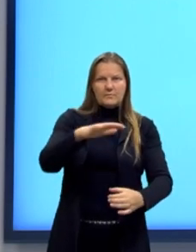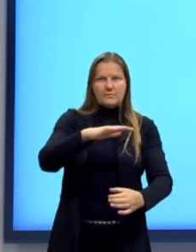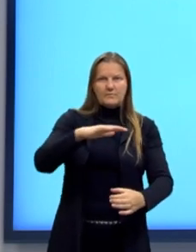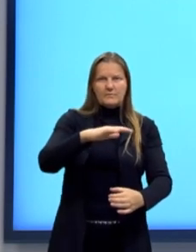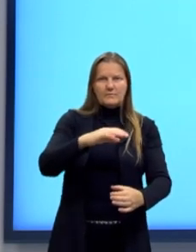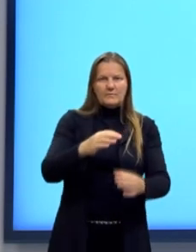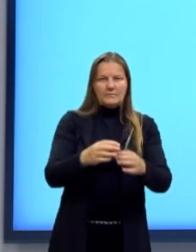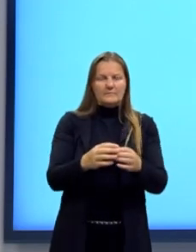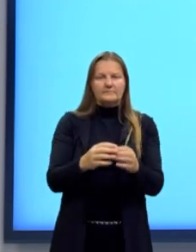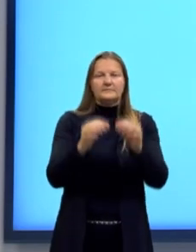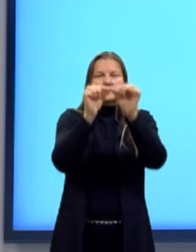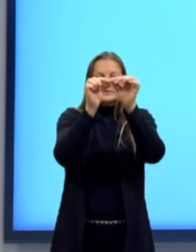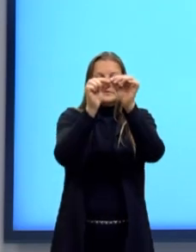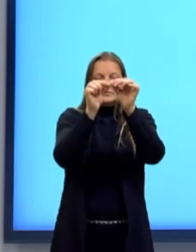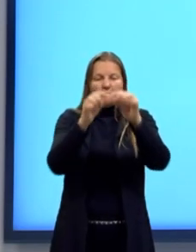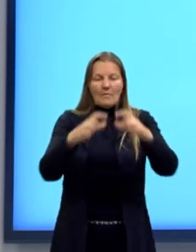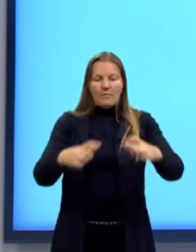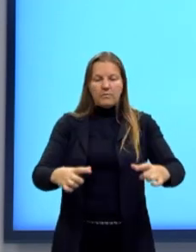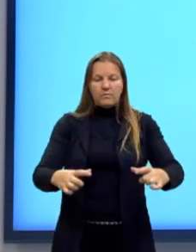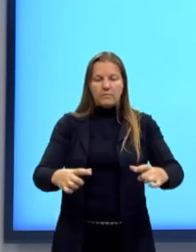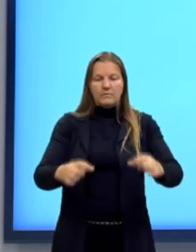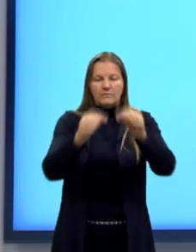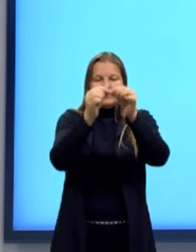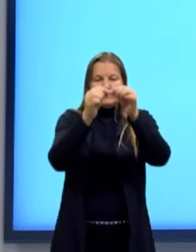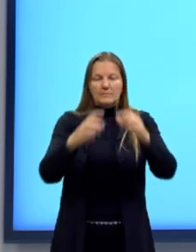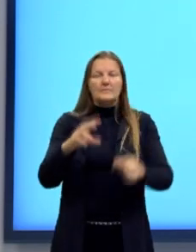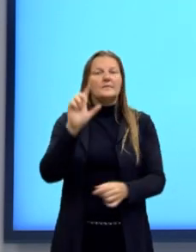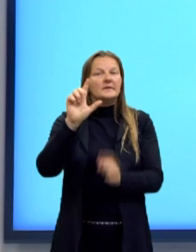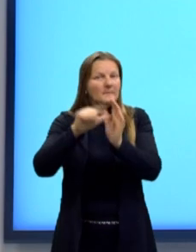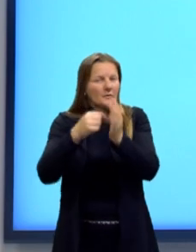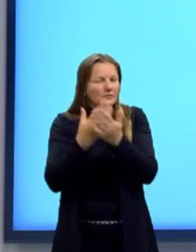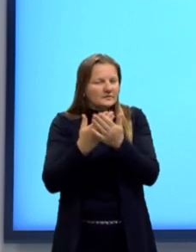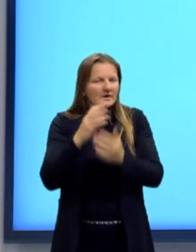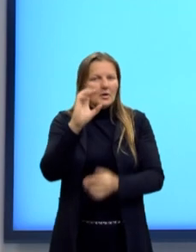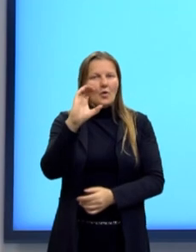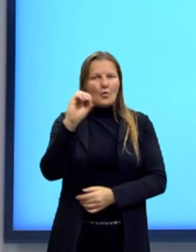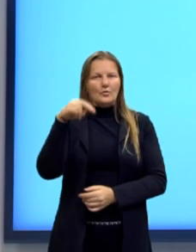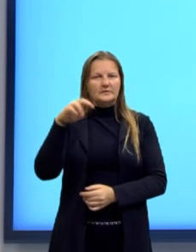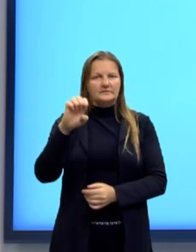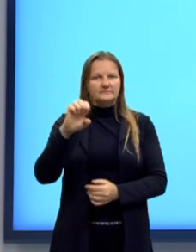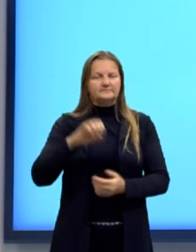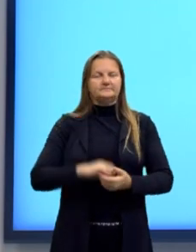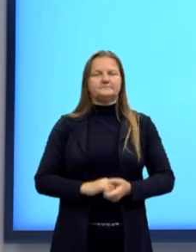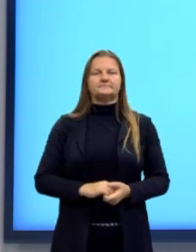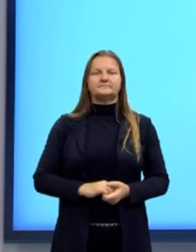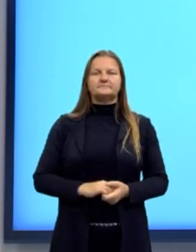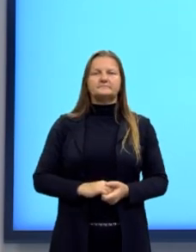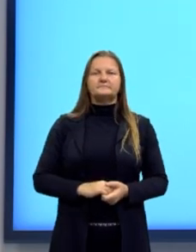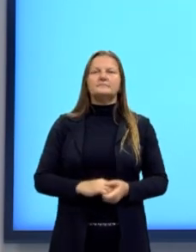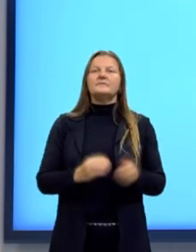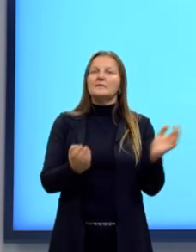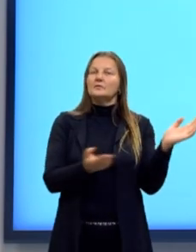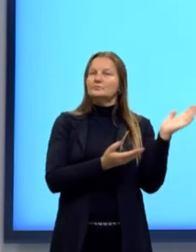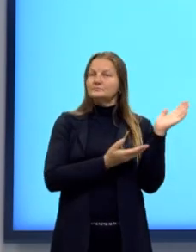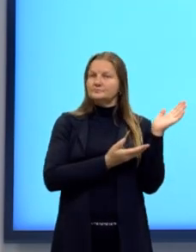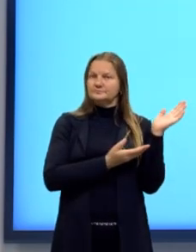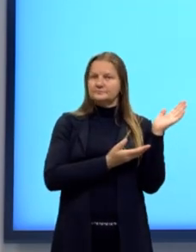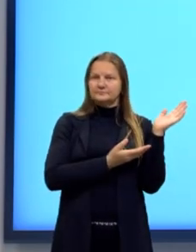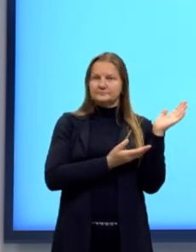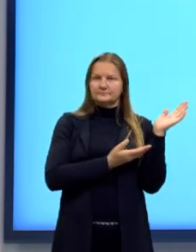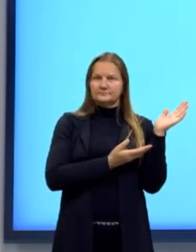seria o caso do Cone mas a gente vai ver ele mais para frente e aqui eu trouxe para